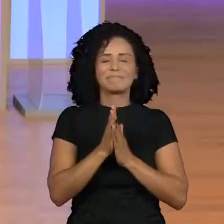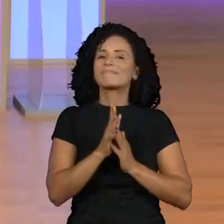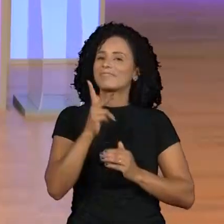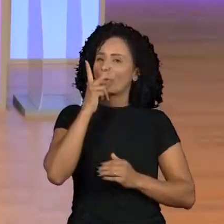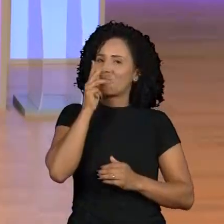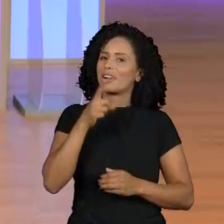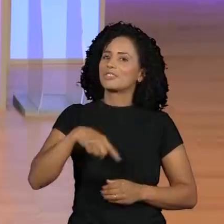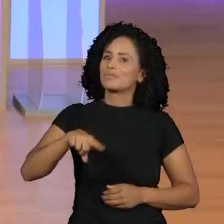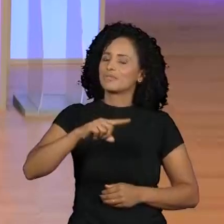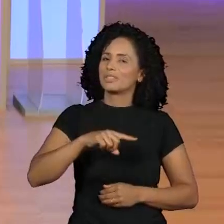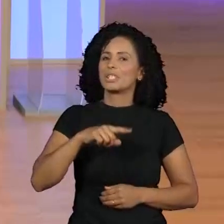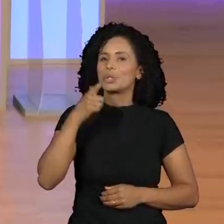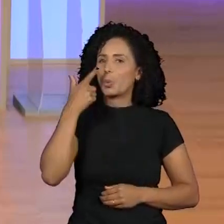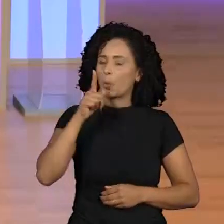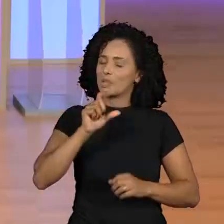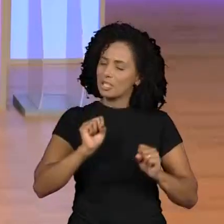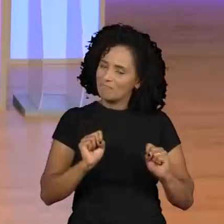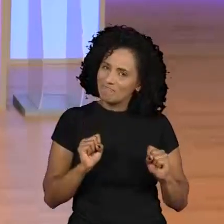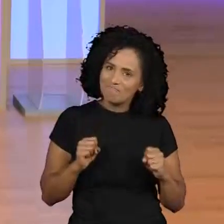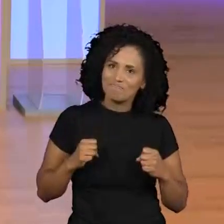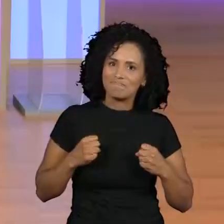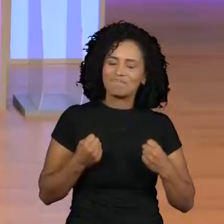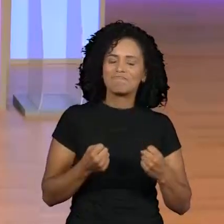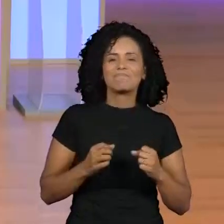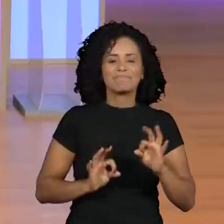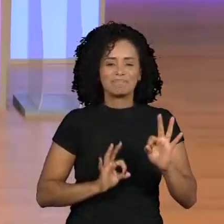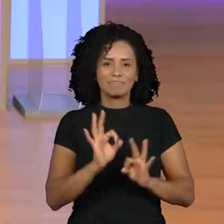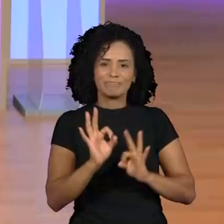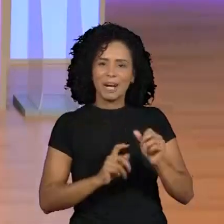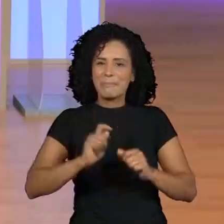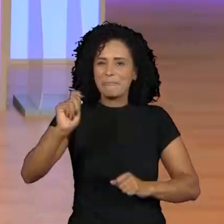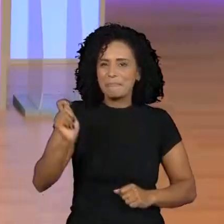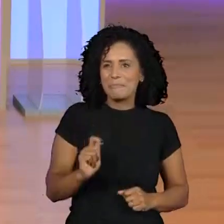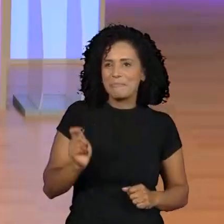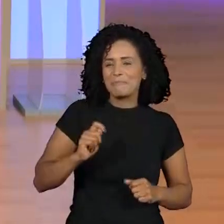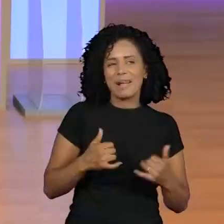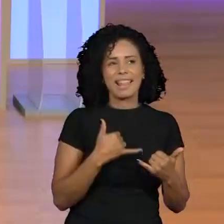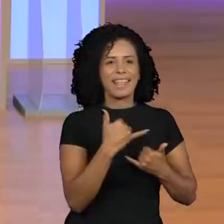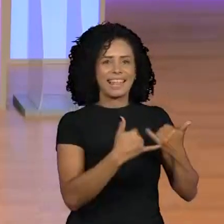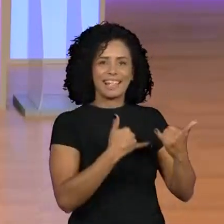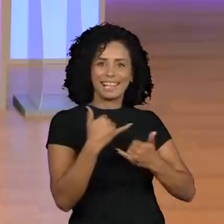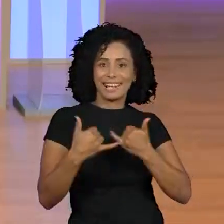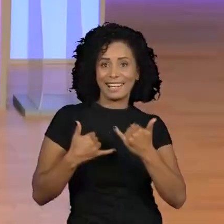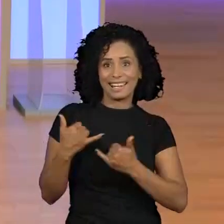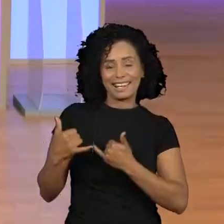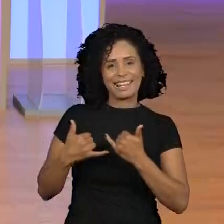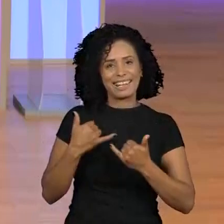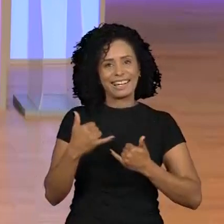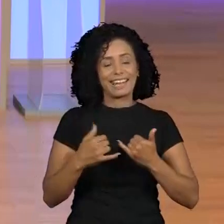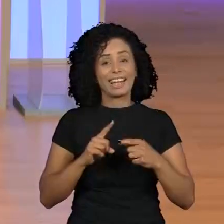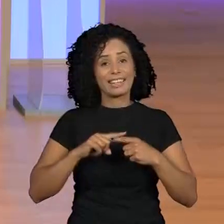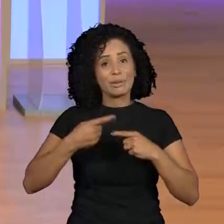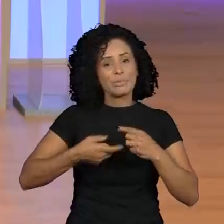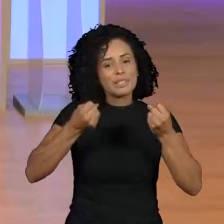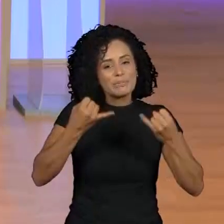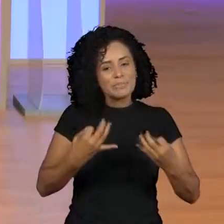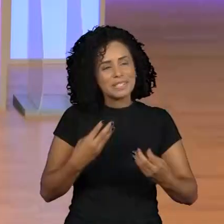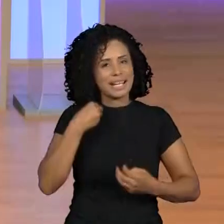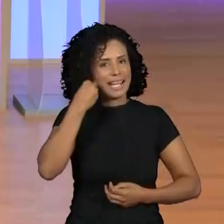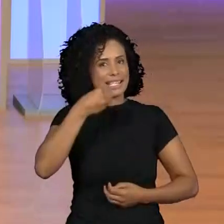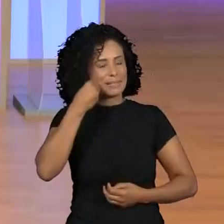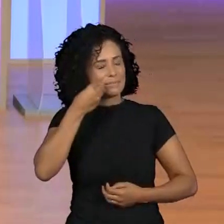eles farão aí, construirão pipas, brincarão e ainda vão relatar toda essa experiência que